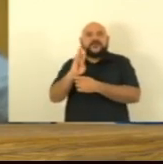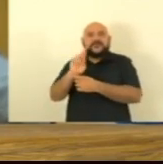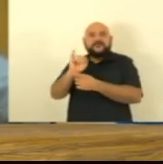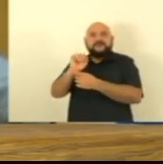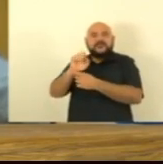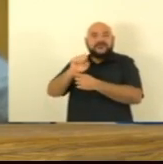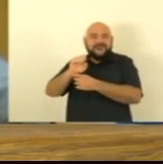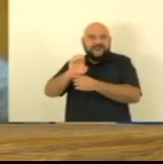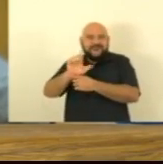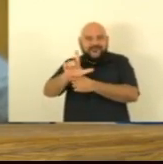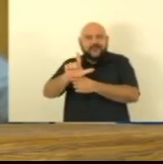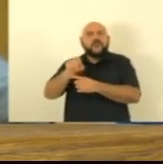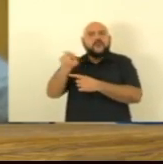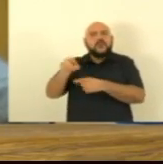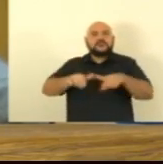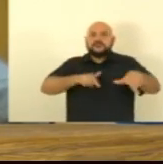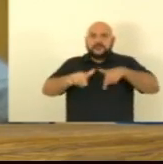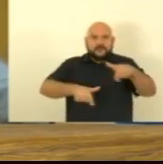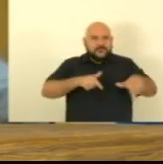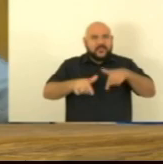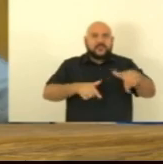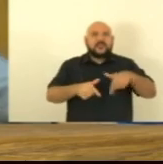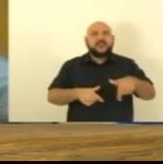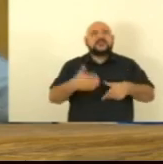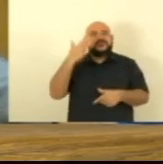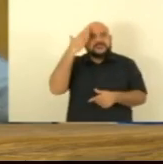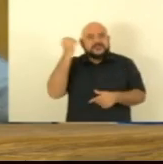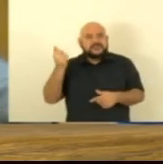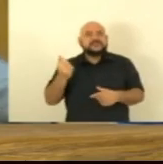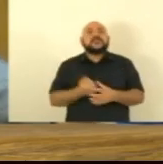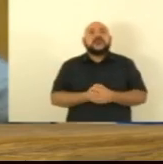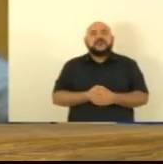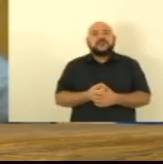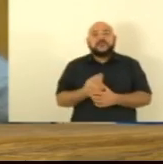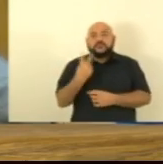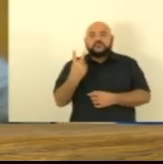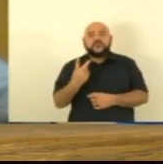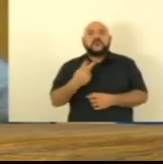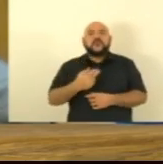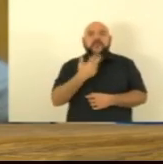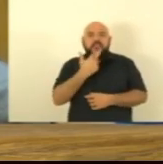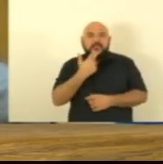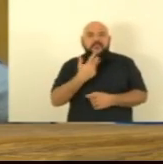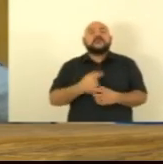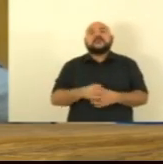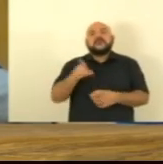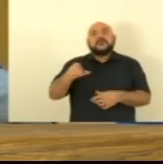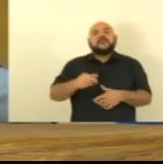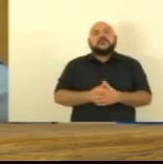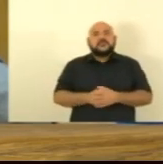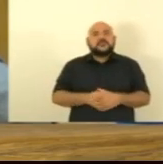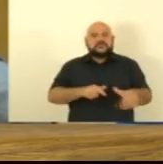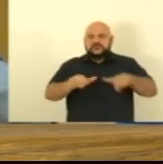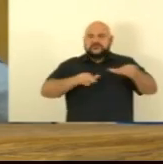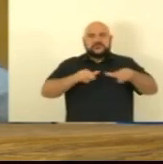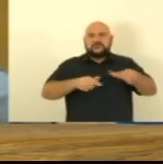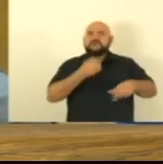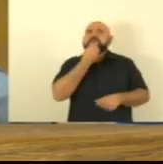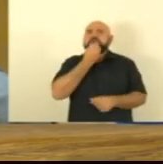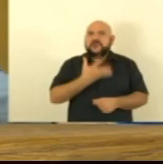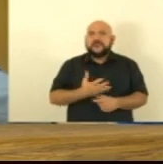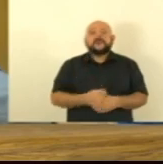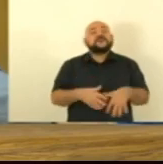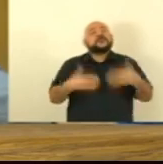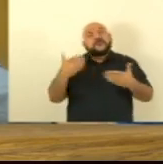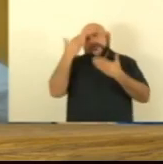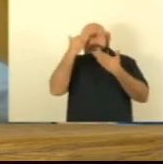muito capacitado, bilíngue, que está preparado para trabalhar na minha assessoria. Então, eu agradeço de forma rápida